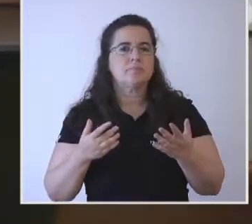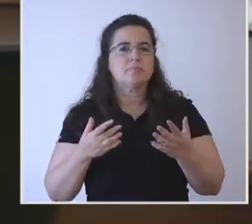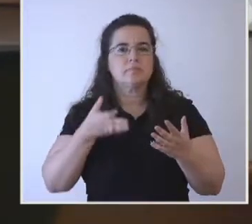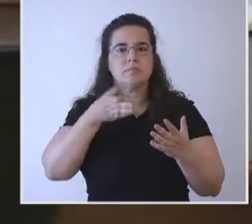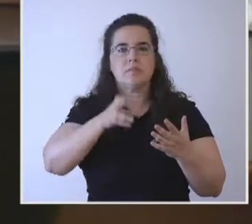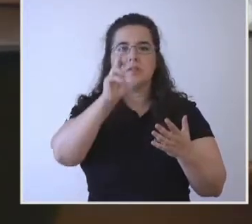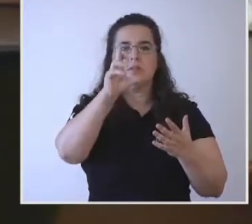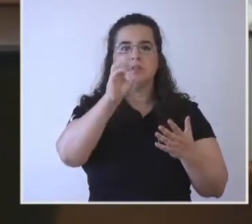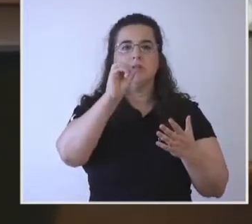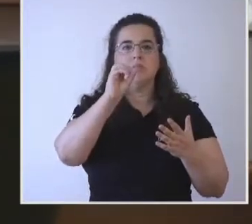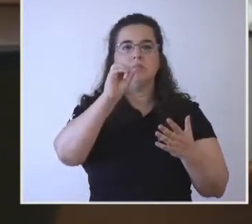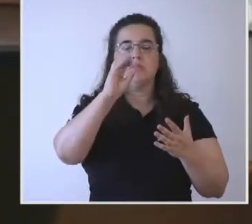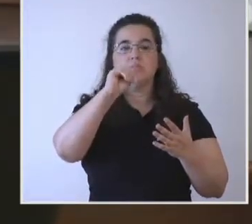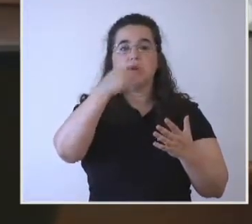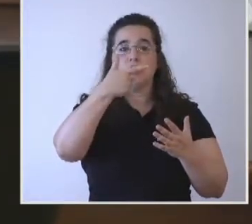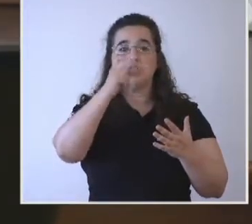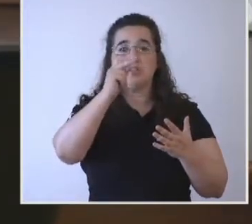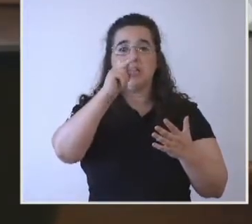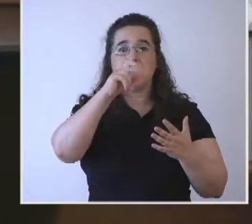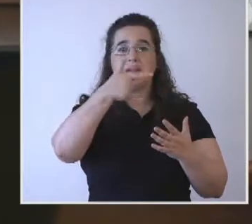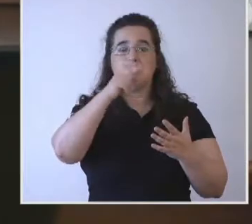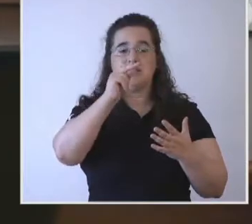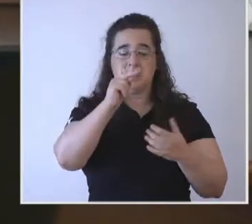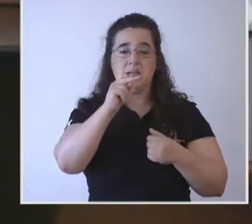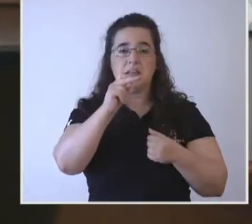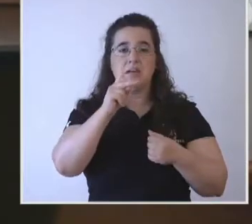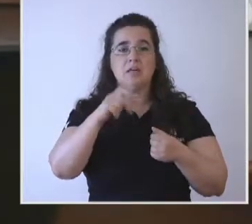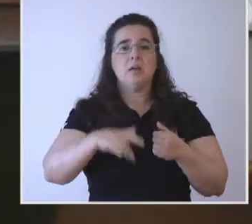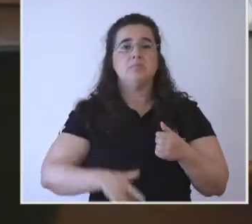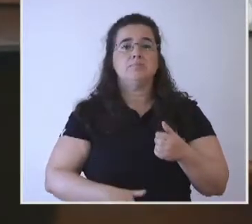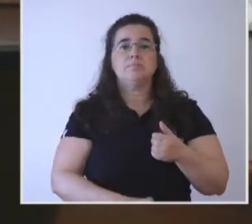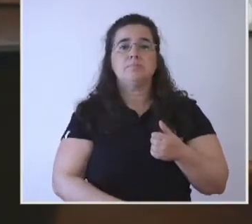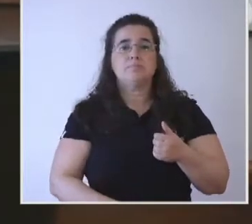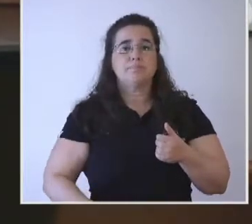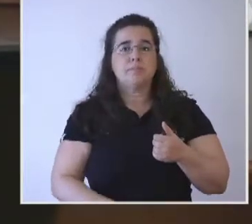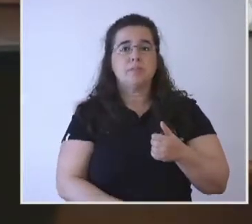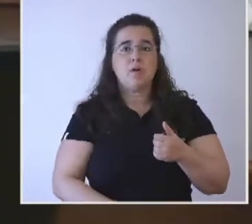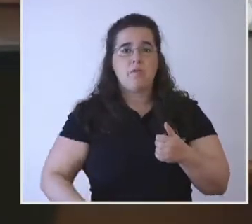próstata, pênis e testículo, e na mulher também a área genital.